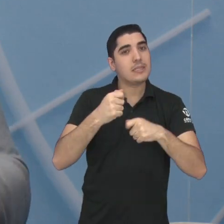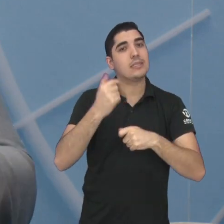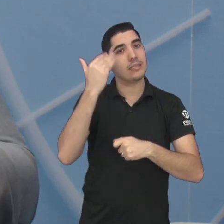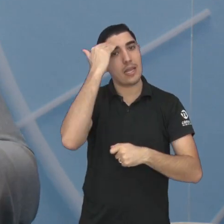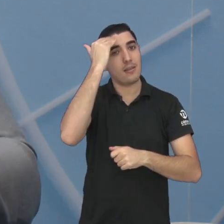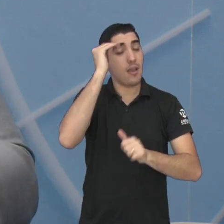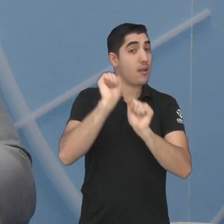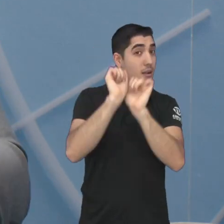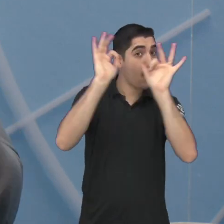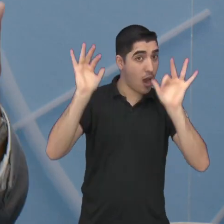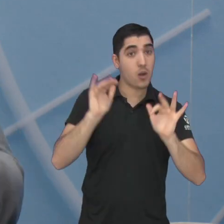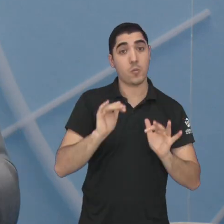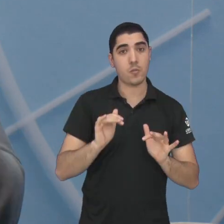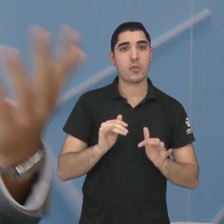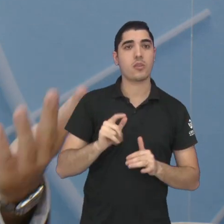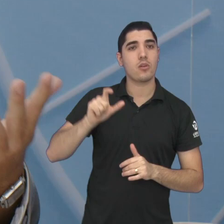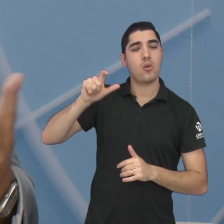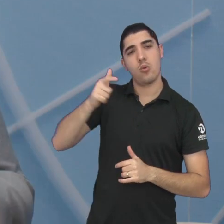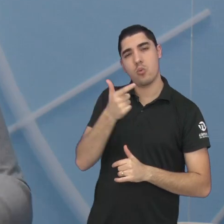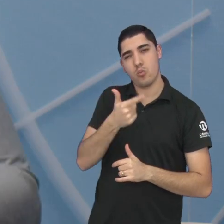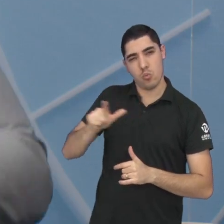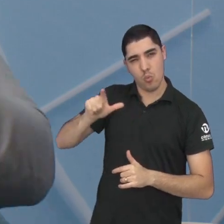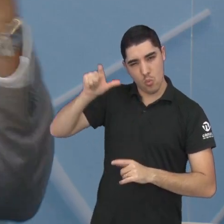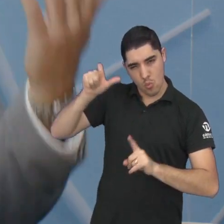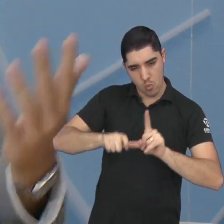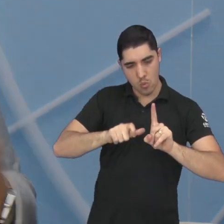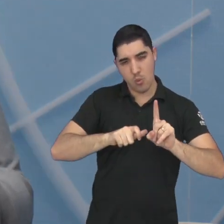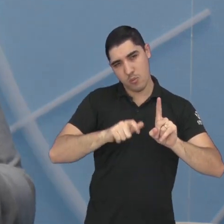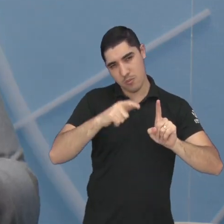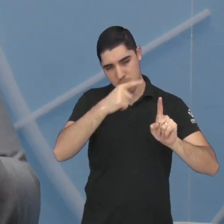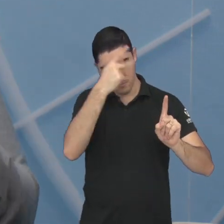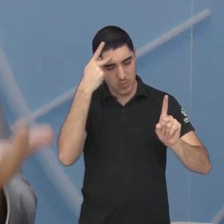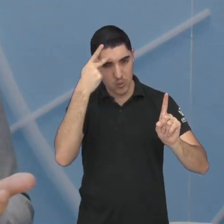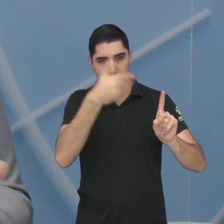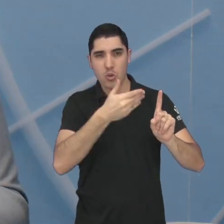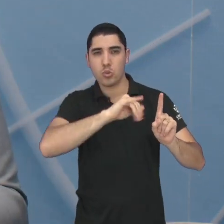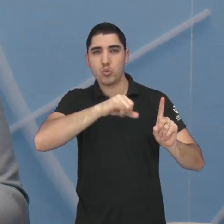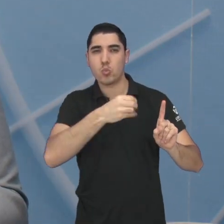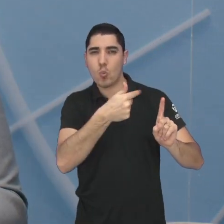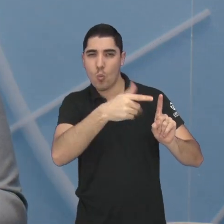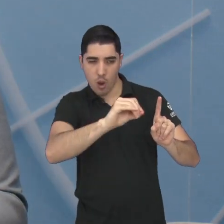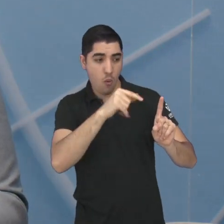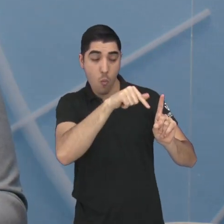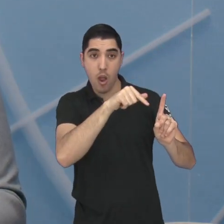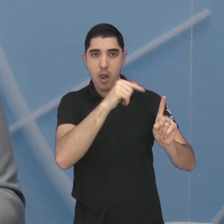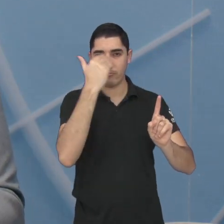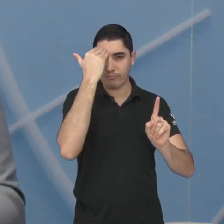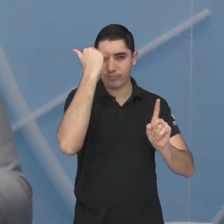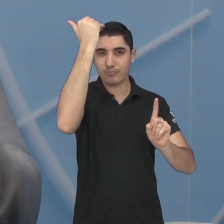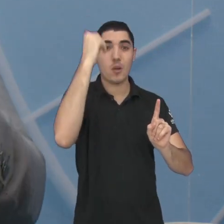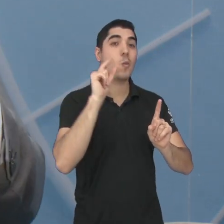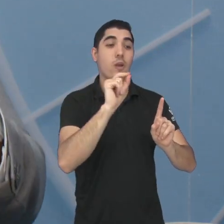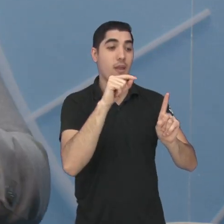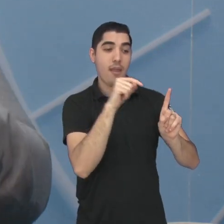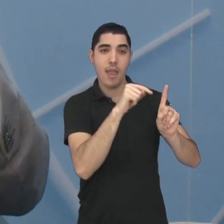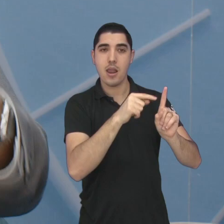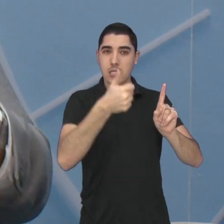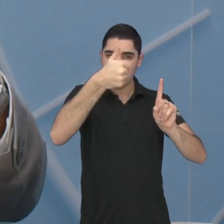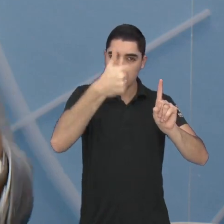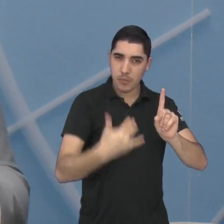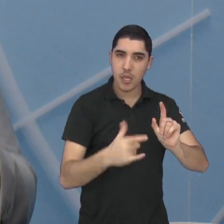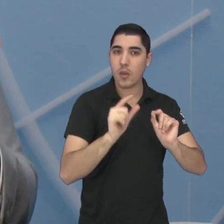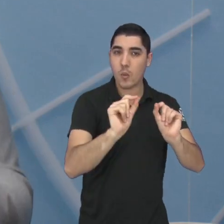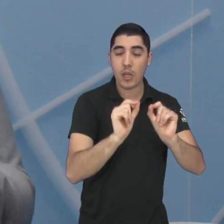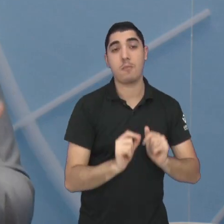Castro, que talvez seja um dos maiores brasileiros da história, né, do Brasil e também do mundo, reconhecido internacionalmente, ele coloca muito que uma das